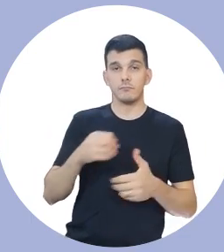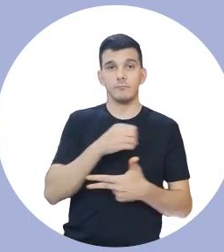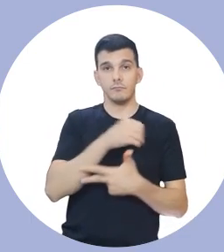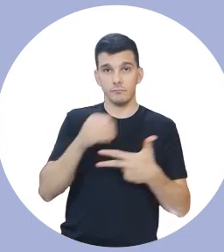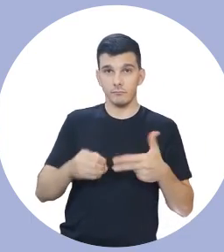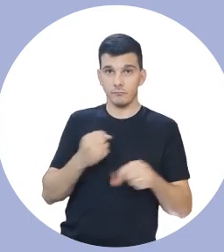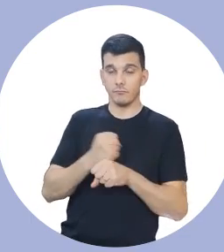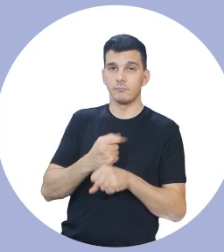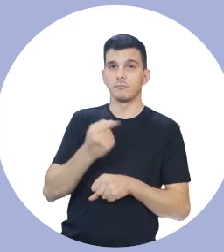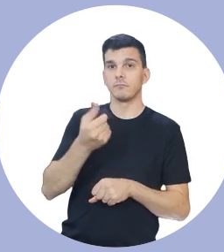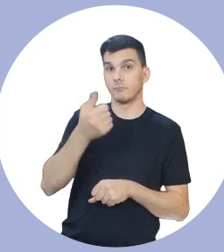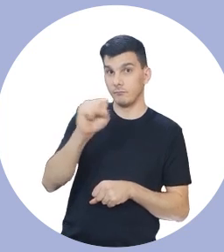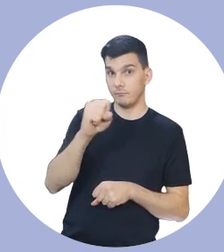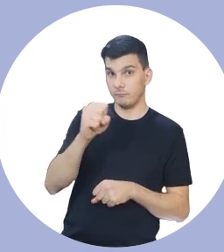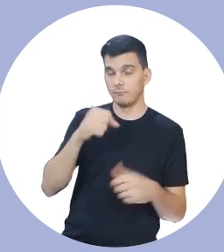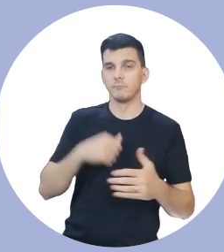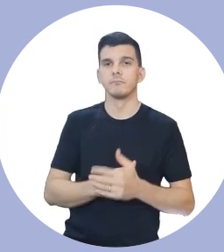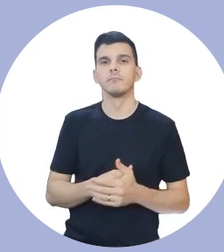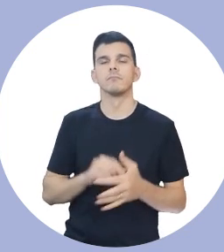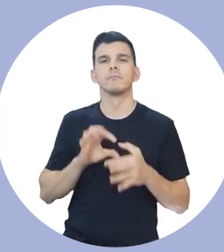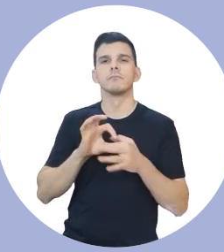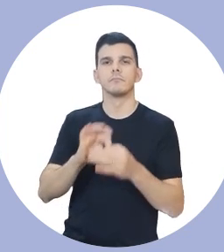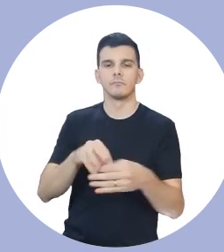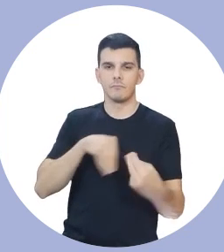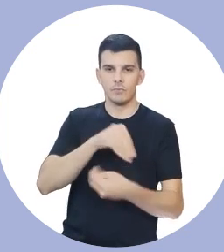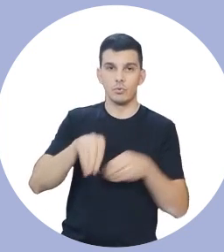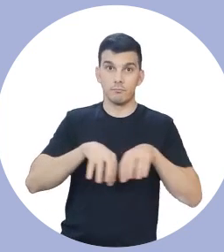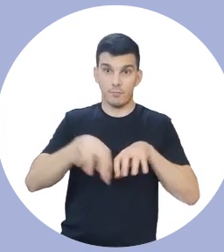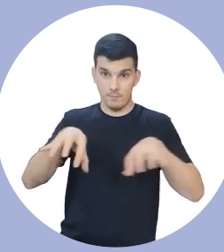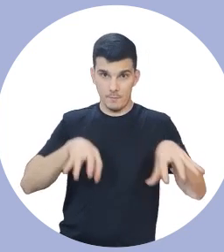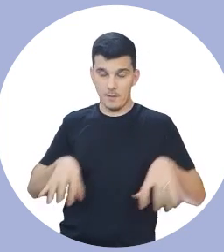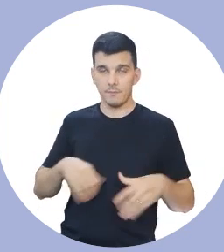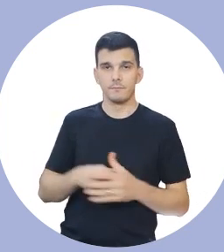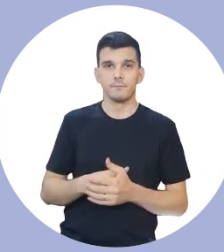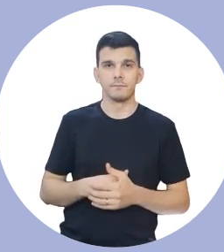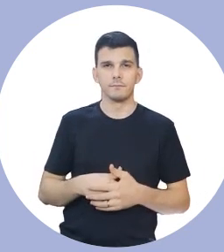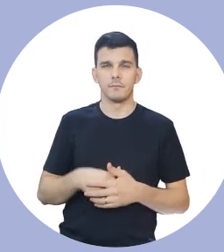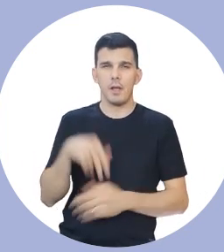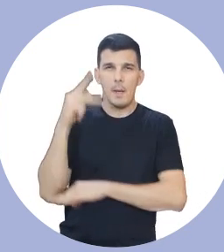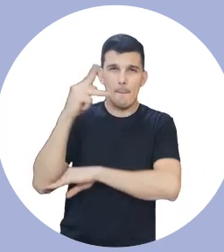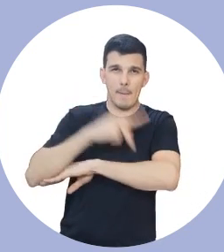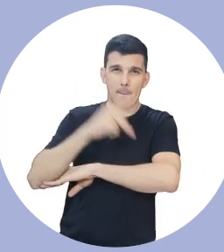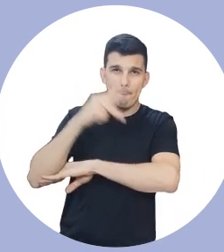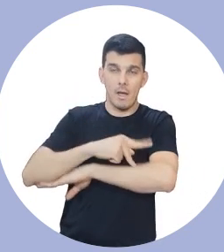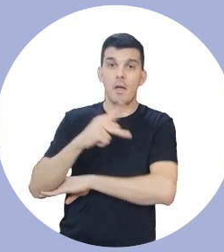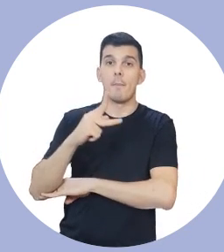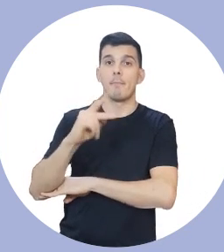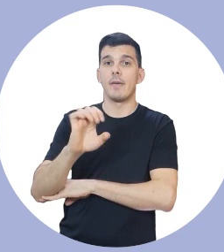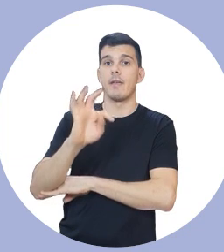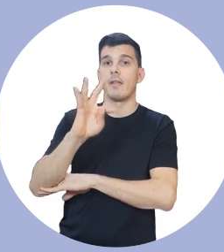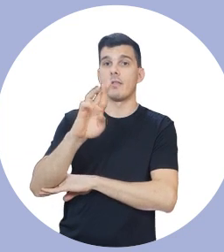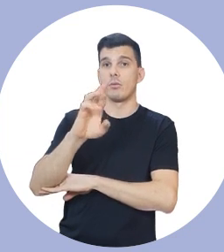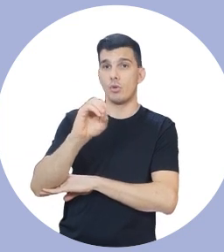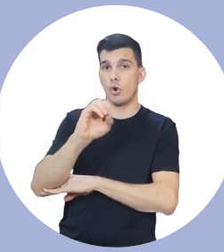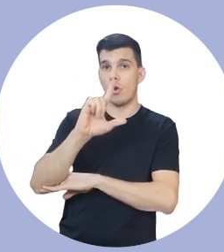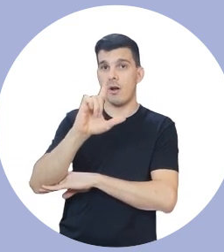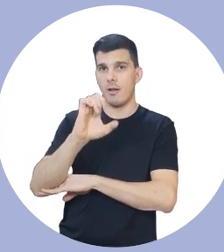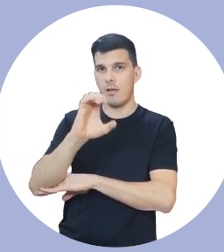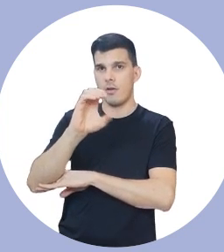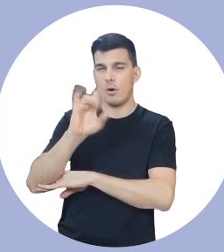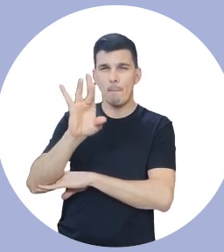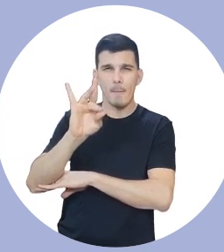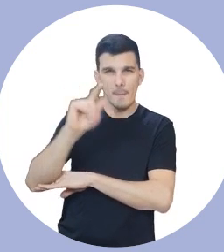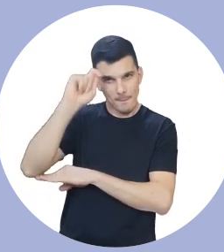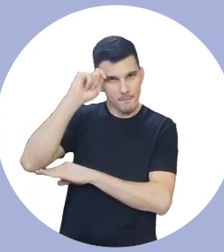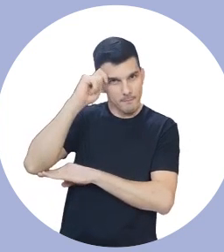questão, pessoal, do Enem de 2018, agora relacionada à separação de misturas também. O petróleo é uma fonte de energia de baixo custo